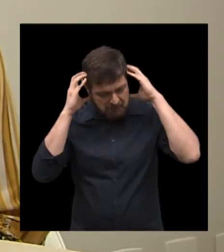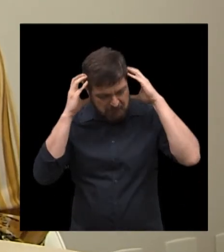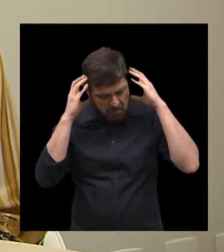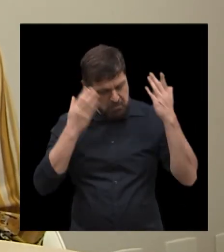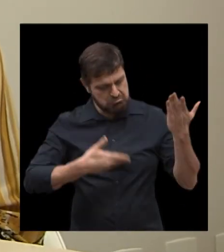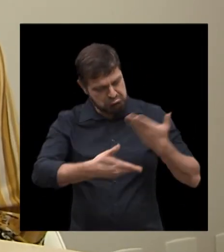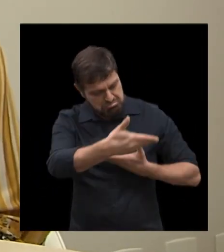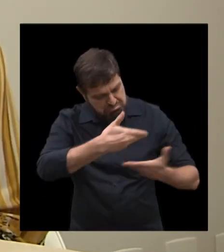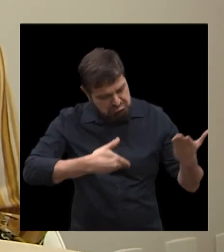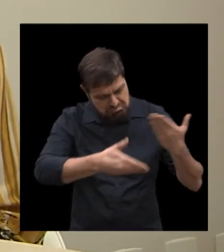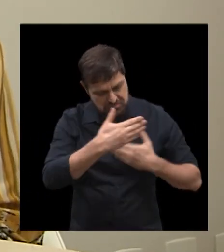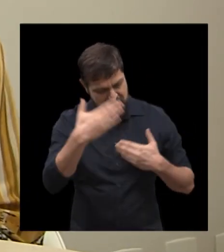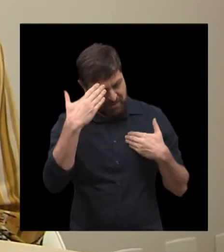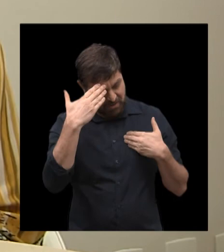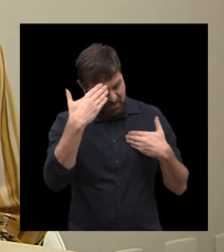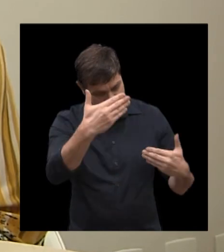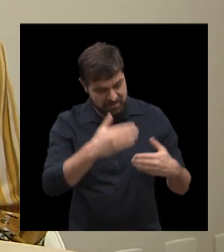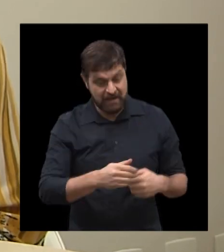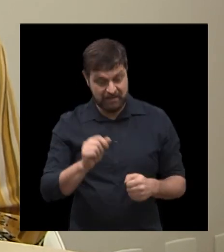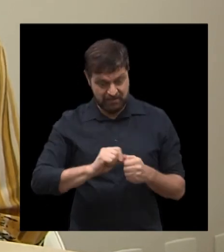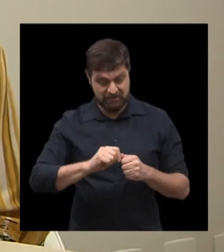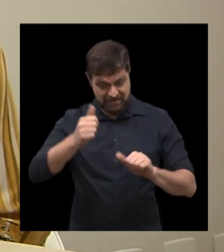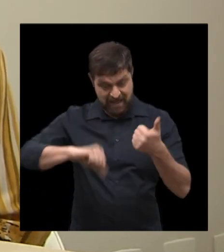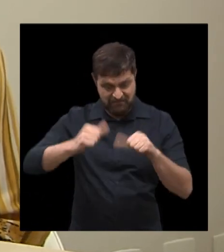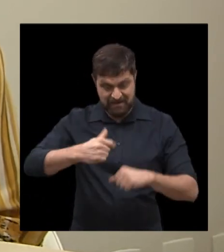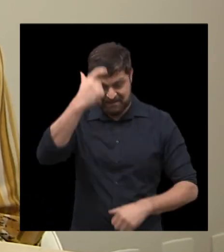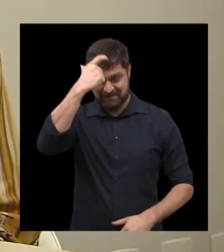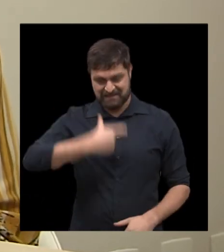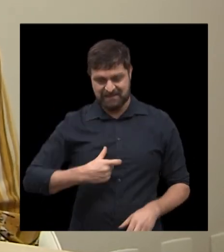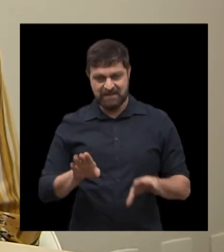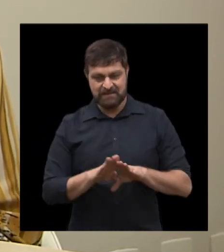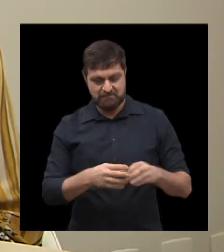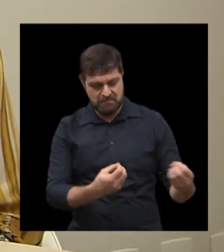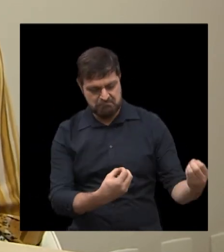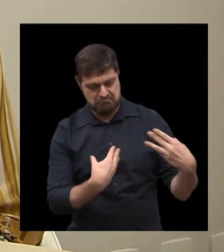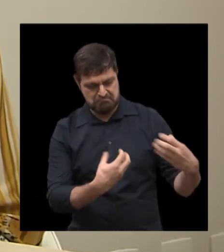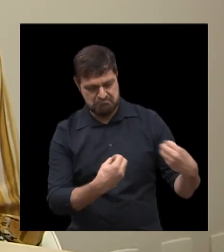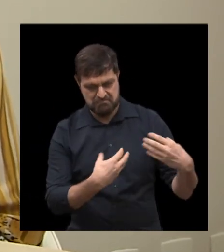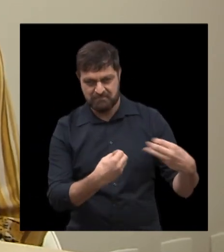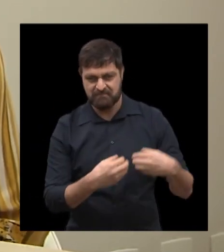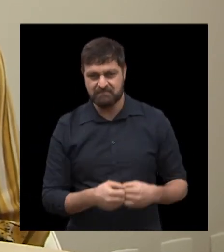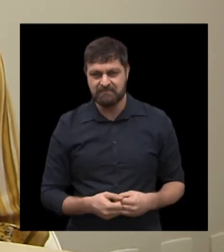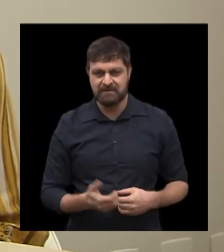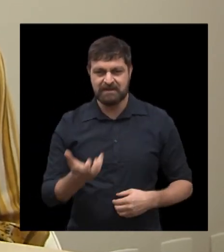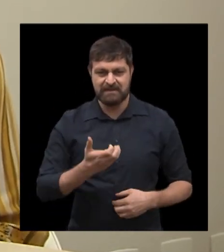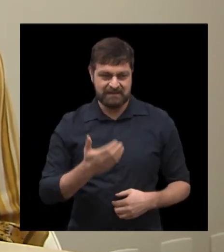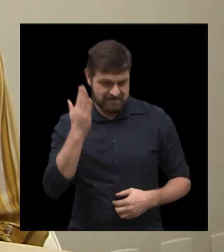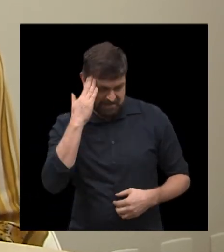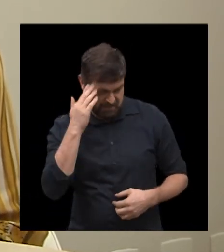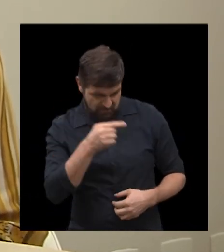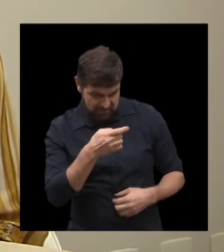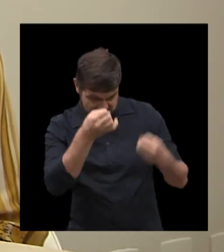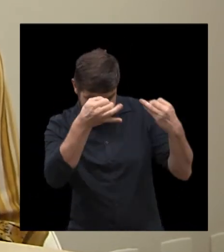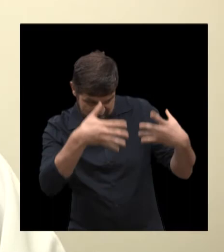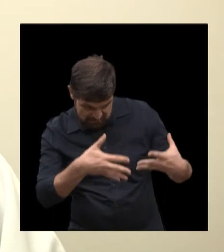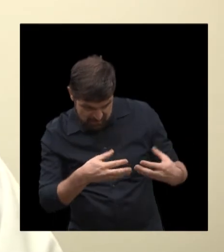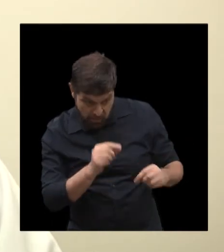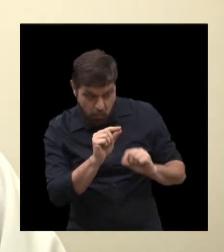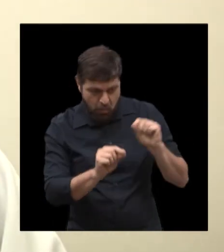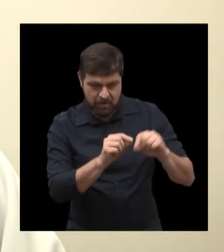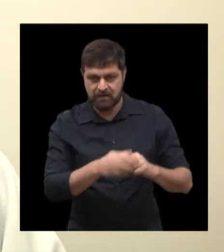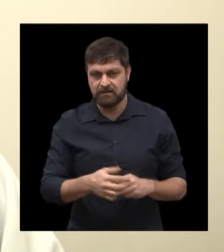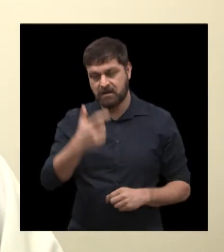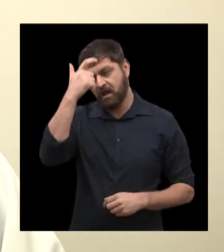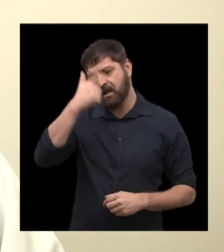teve aqui. Muito obrigada pelo teste, obrigada pelas informações. Queria saber se tem alguma coisa que você gostaria de acrescentar? Eu